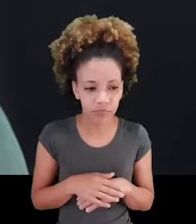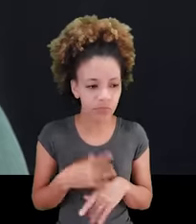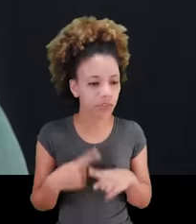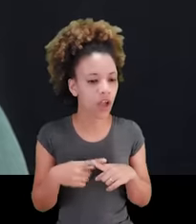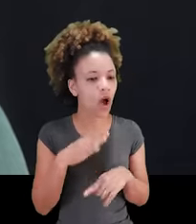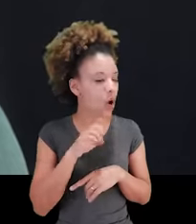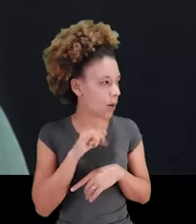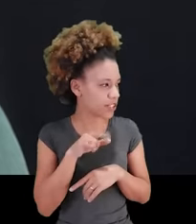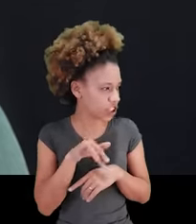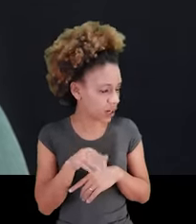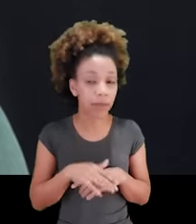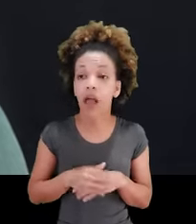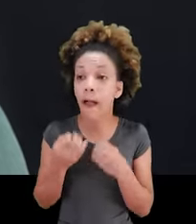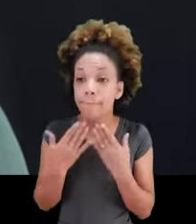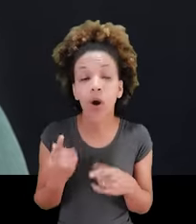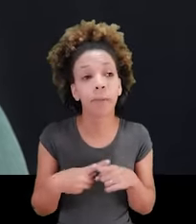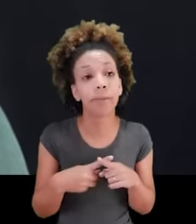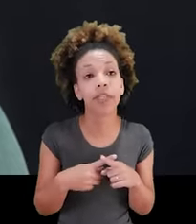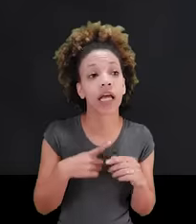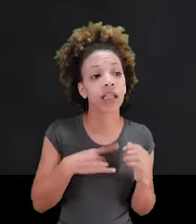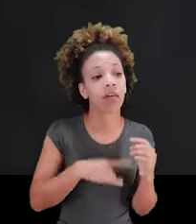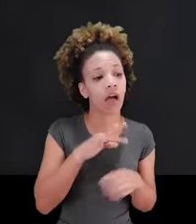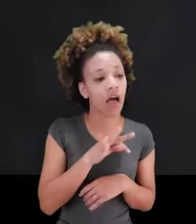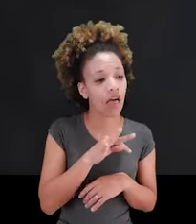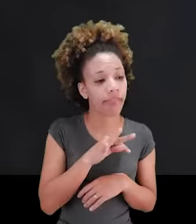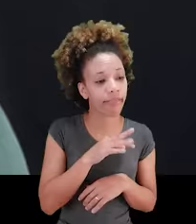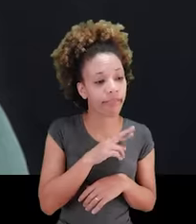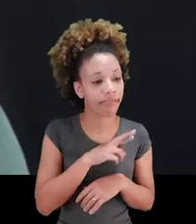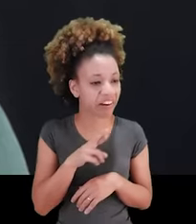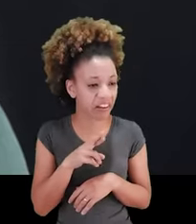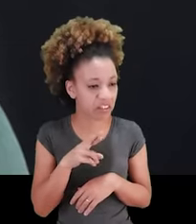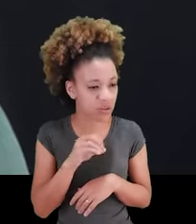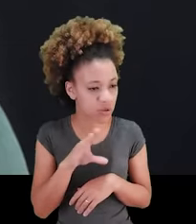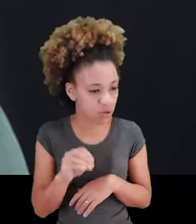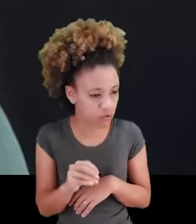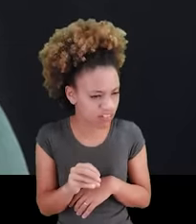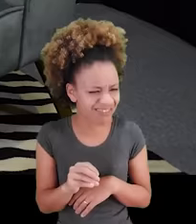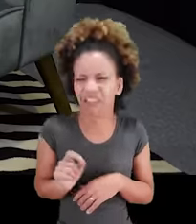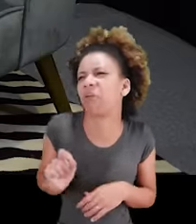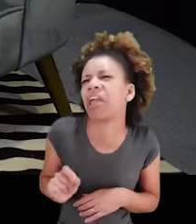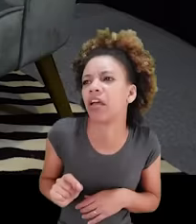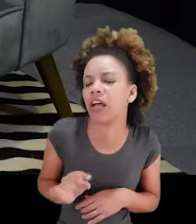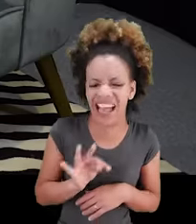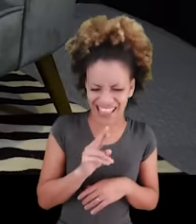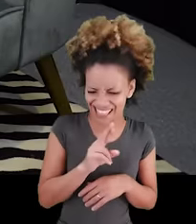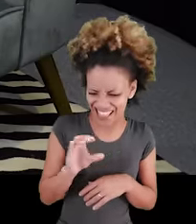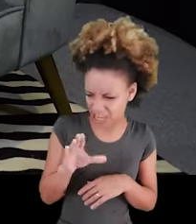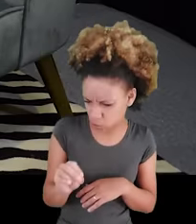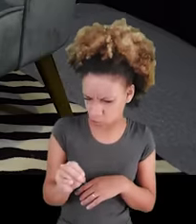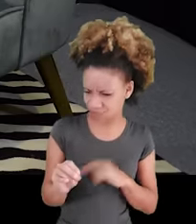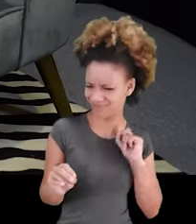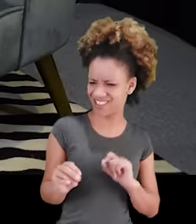tem um comedy club, eu falei, como é que é o comedy club? Ah, é muito bom, porque lá em cima tem um traço. Traço. Tem o quê? Traço. Eu falei, o que é um traço? Não,